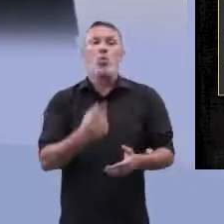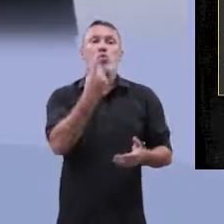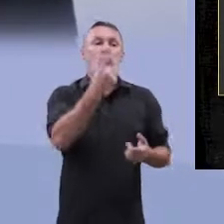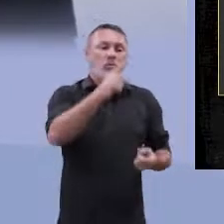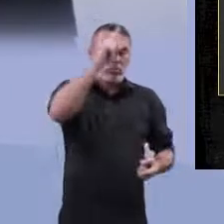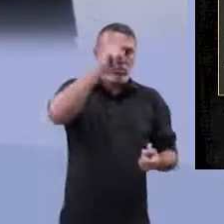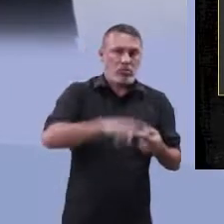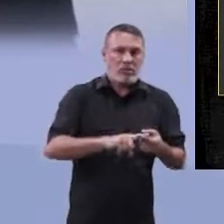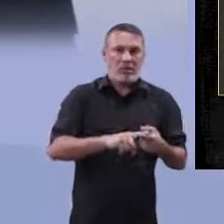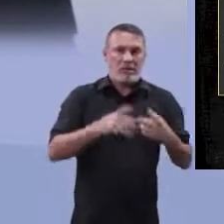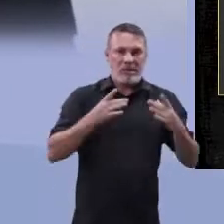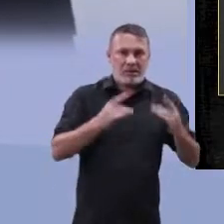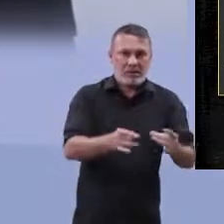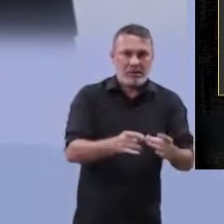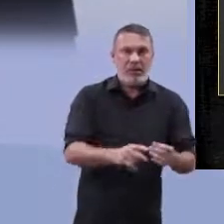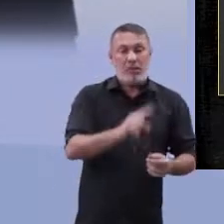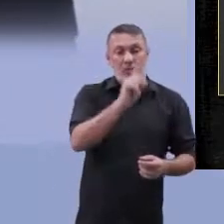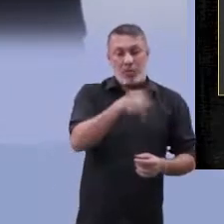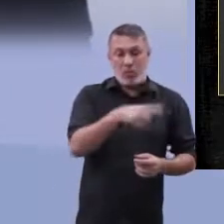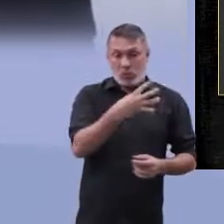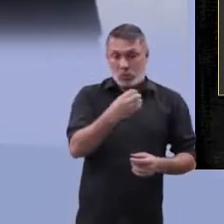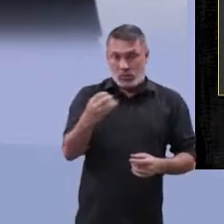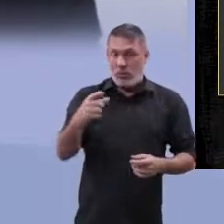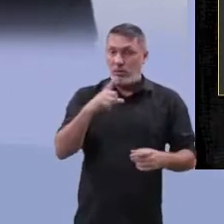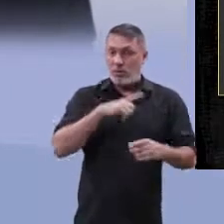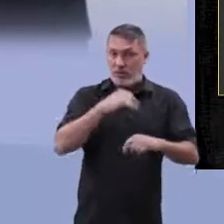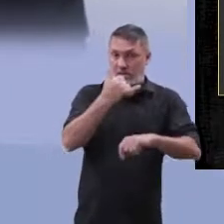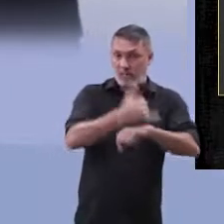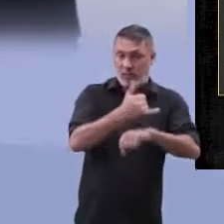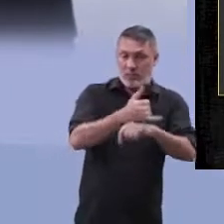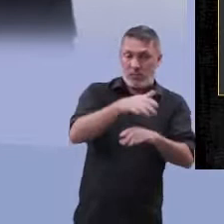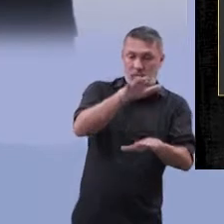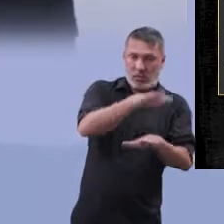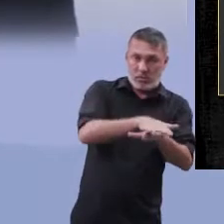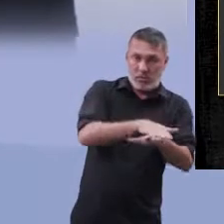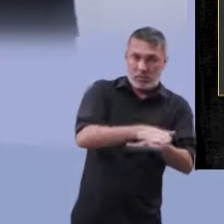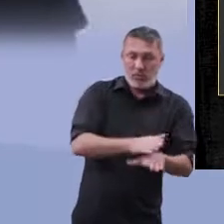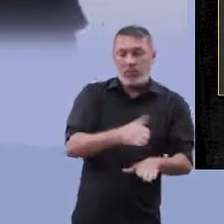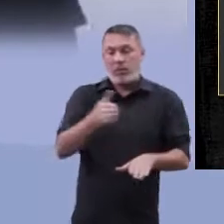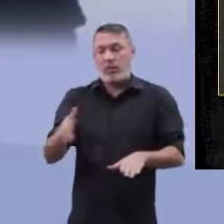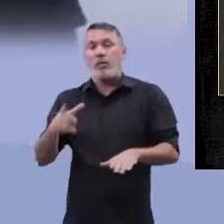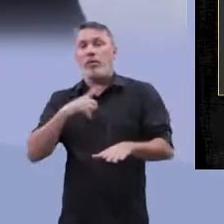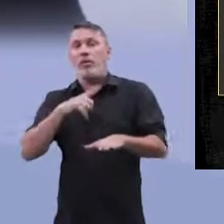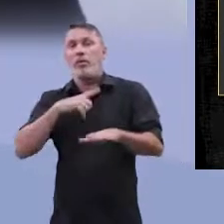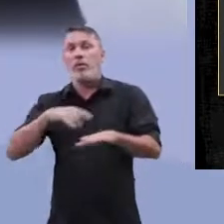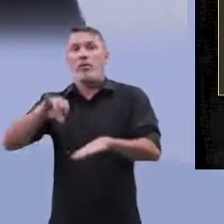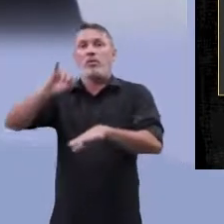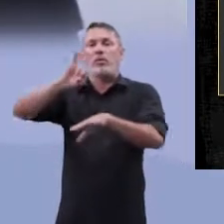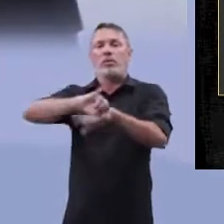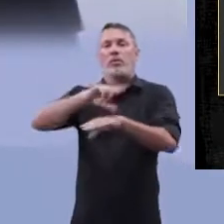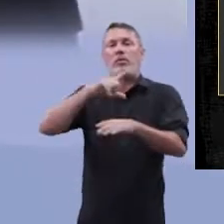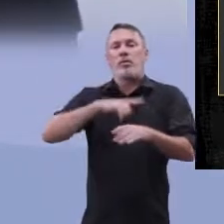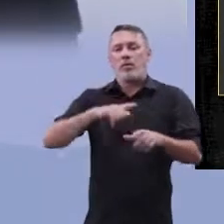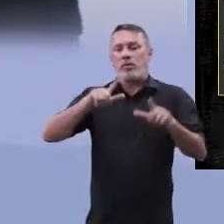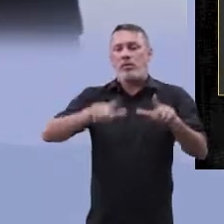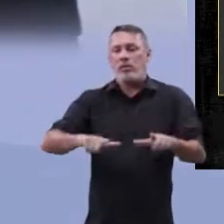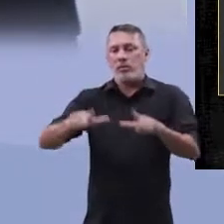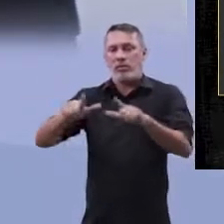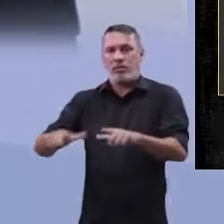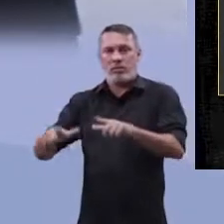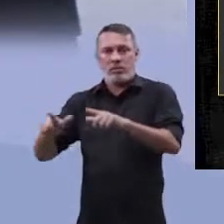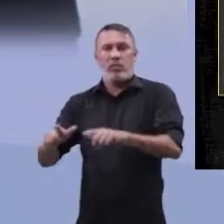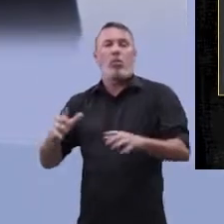vai ser os 1.400 metros de um compartimento, onde tem a placa, mais toda a parte de cima